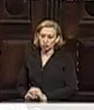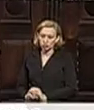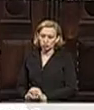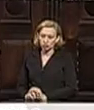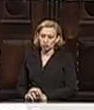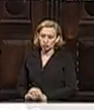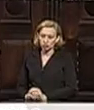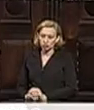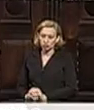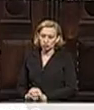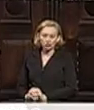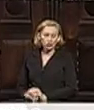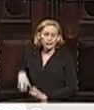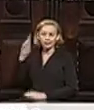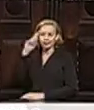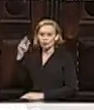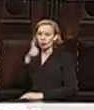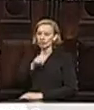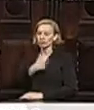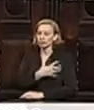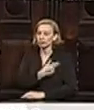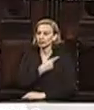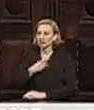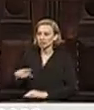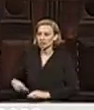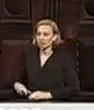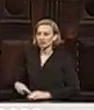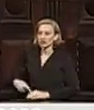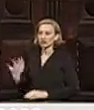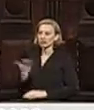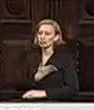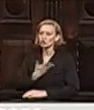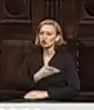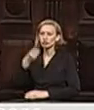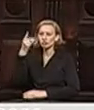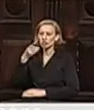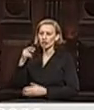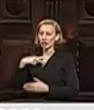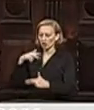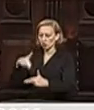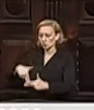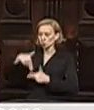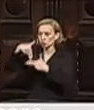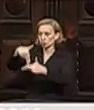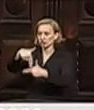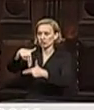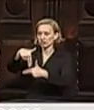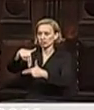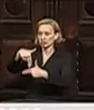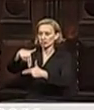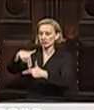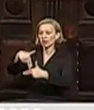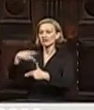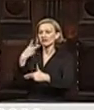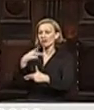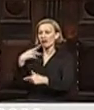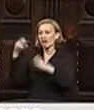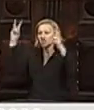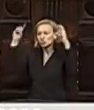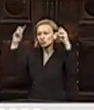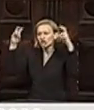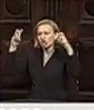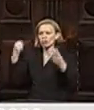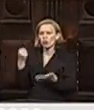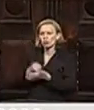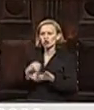Senhora presidente, senhoras e senhores deputados, subo aqui a essa tribuna para tratar de um tema obrigatório